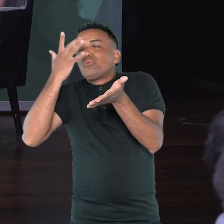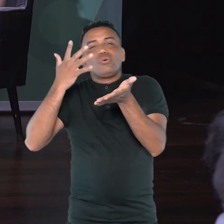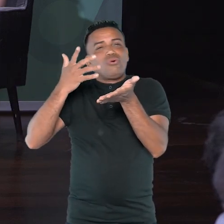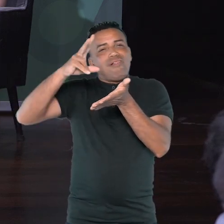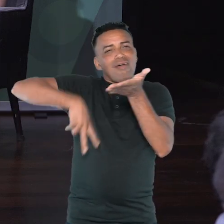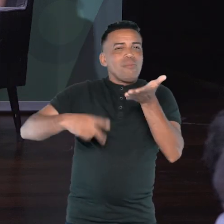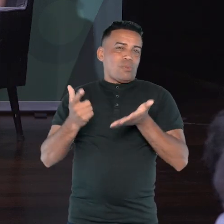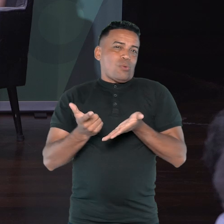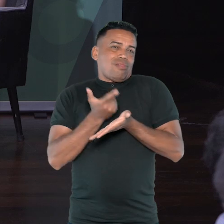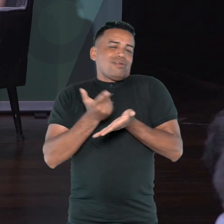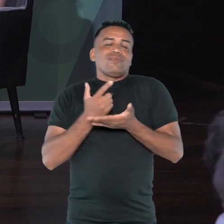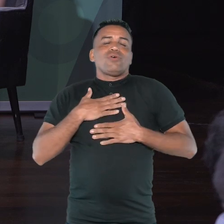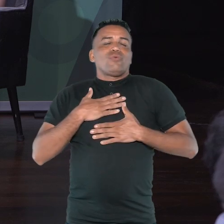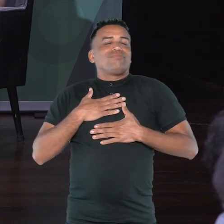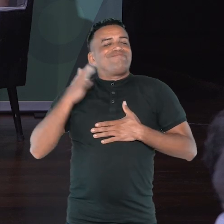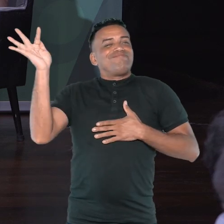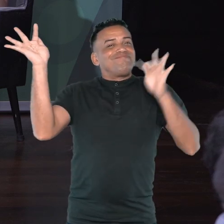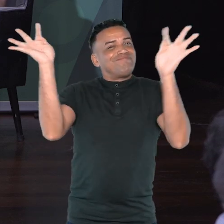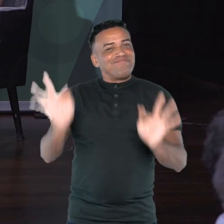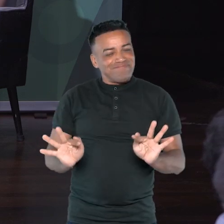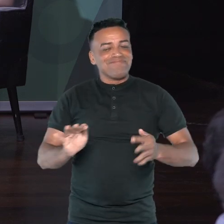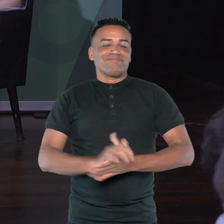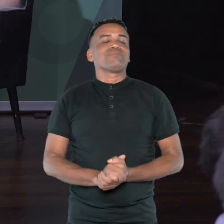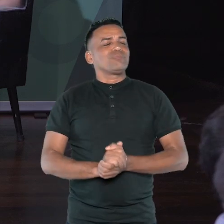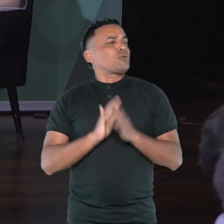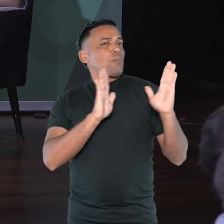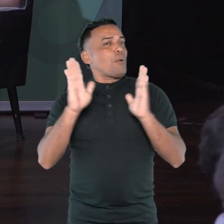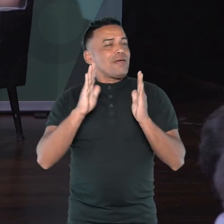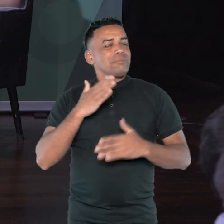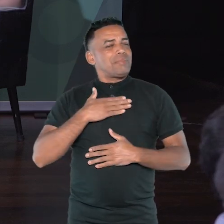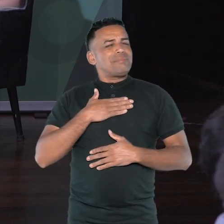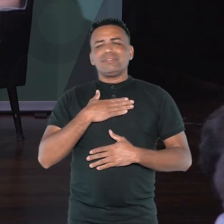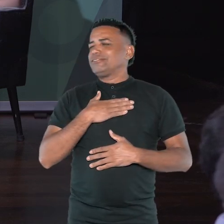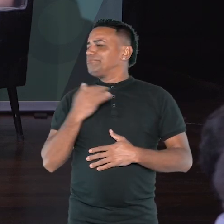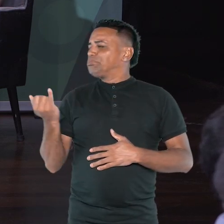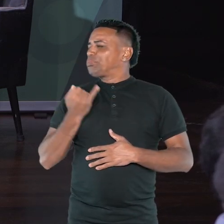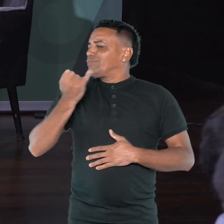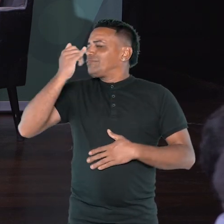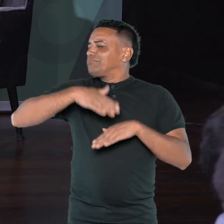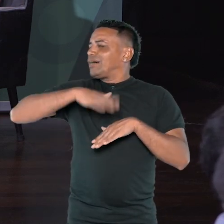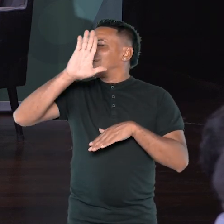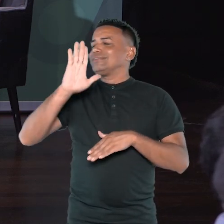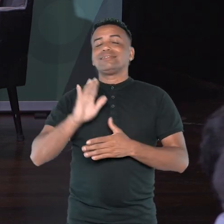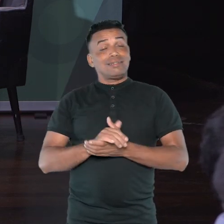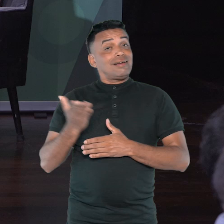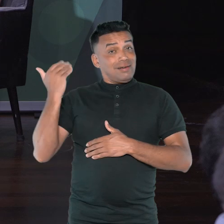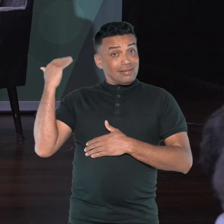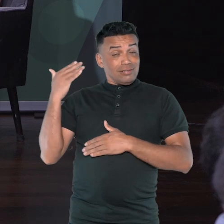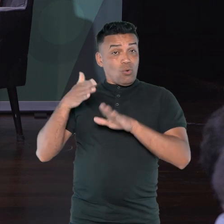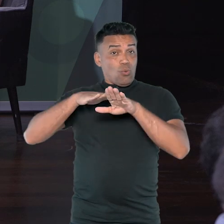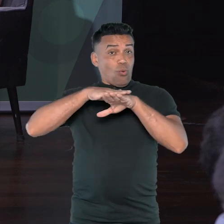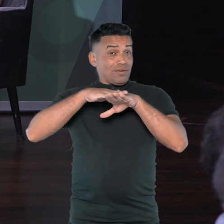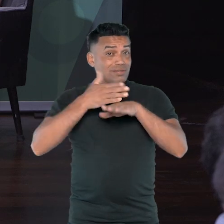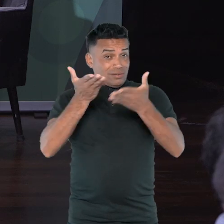muito, muito grata por isso. Esse é um momento muito, muito feliz para mim. Eu estava até comentando com o Jefferson mais cedo que